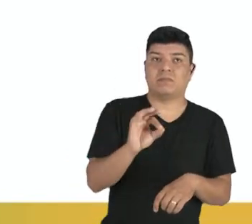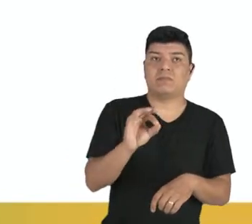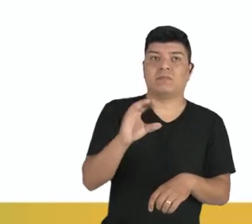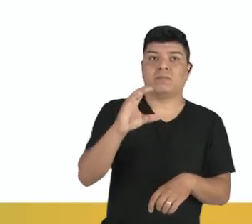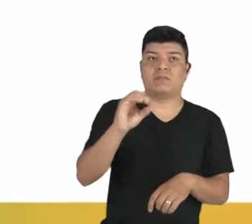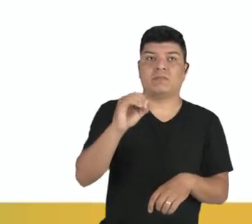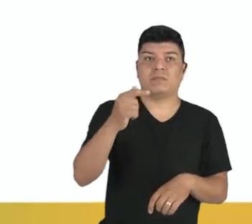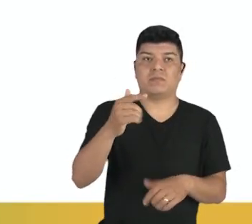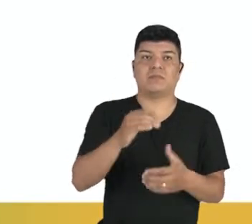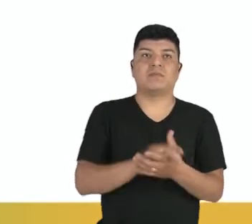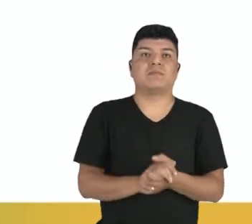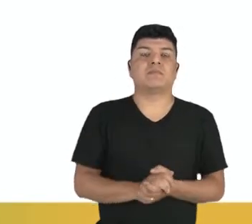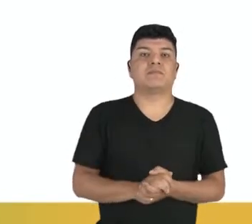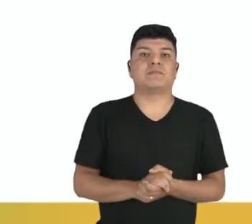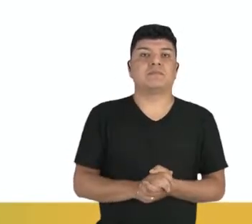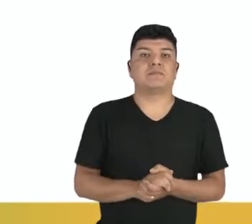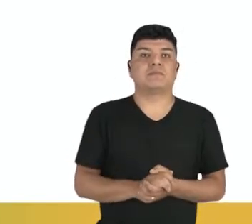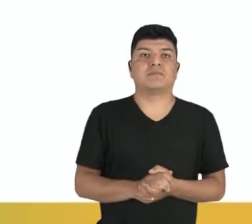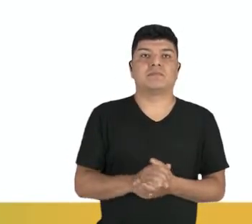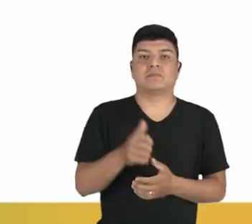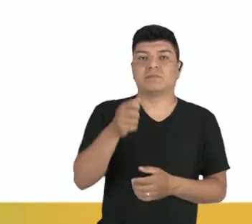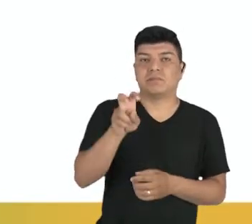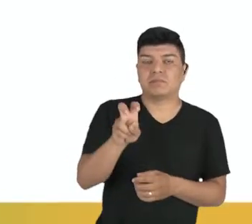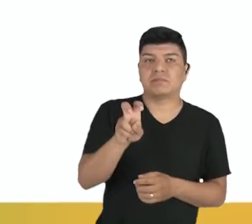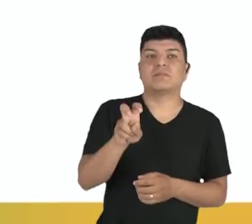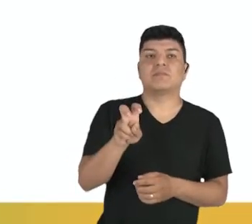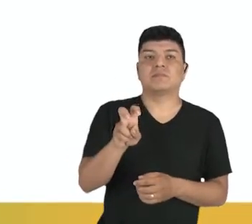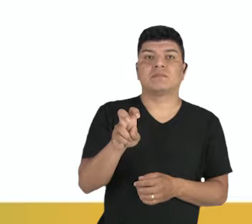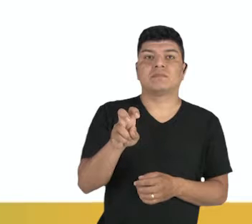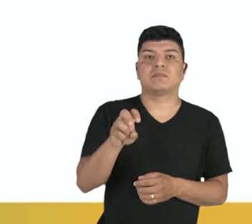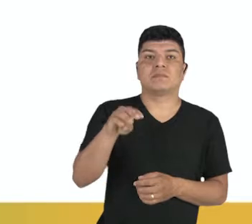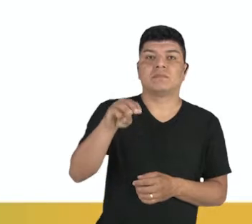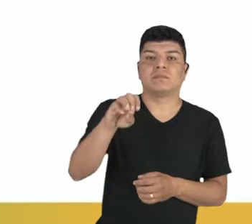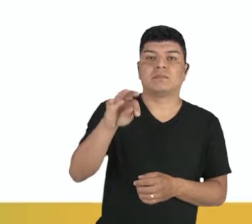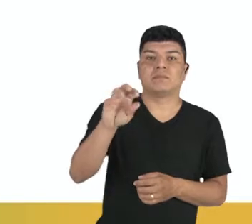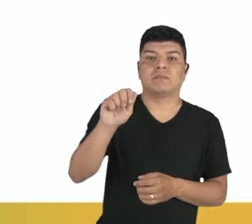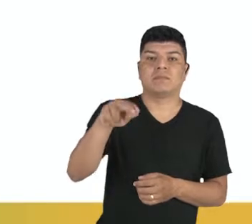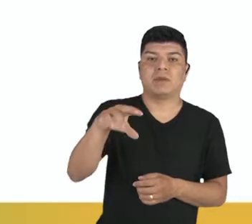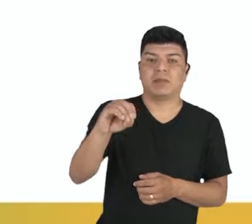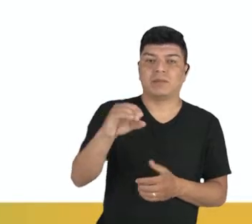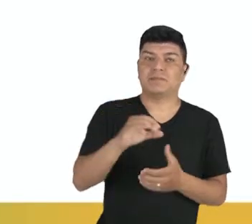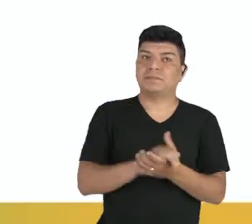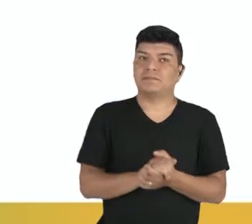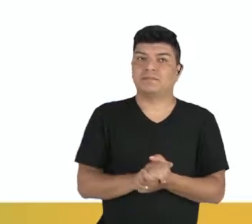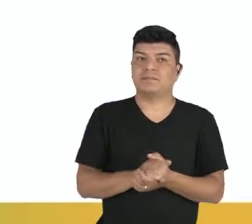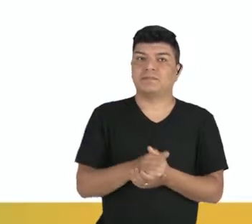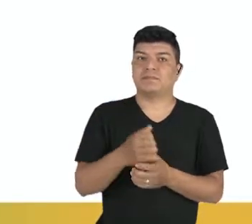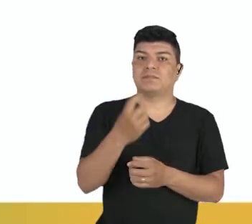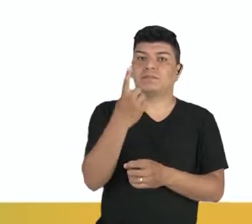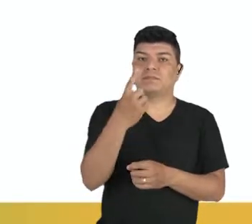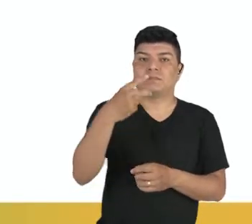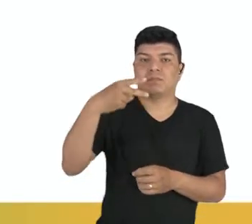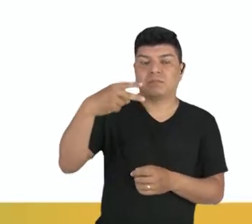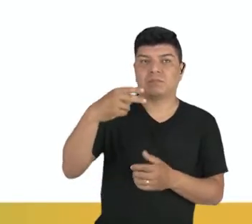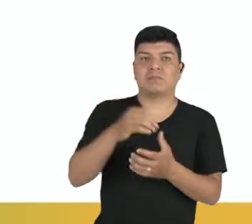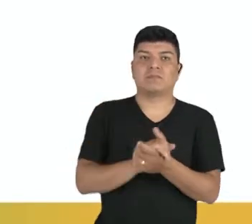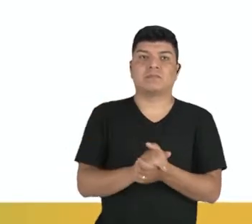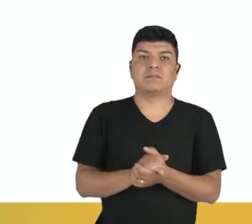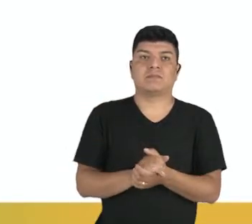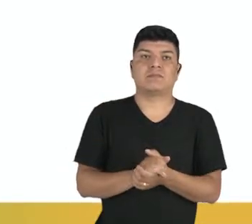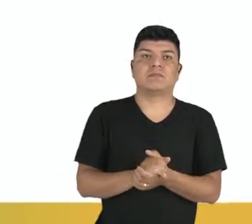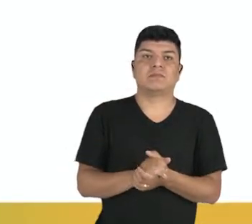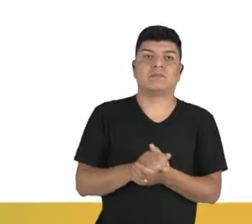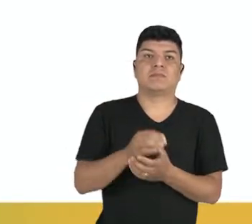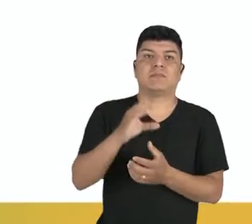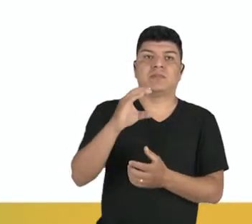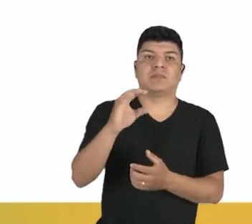CO2, aí nós temos aí 15% é o metano, aí nós vamos ver aí 12% são os CFCs, são os gases